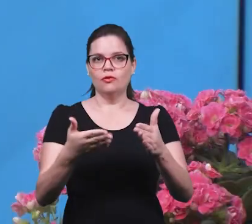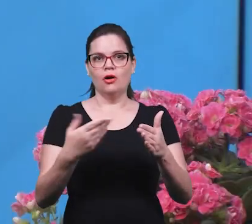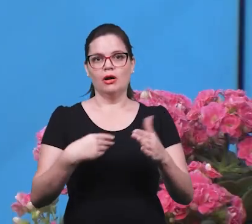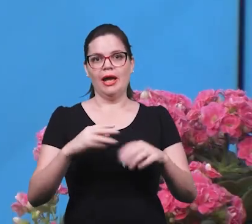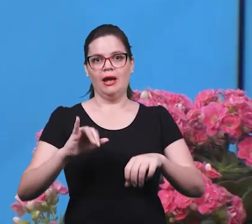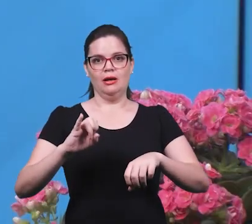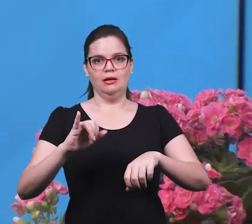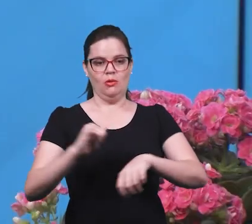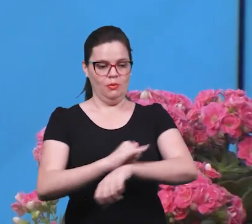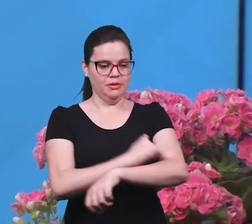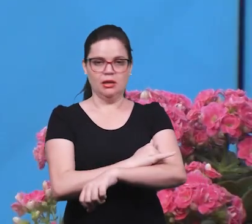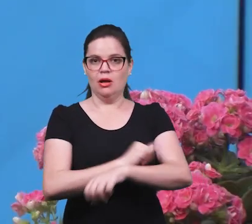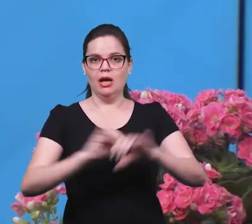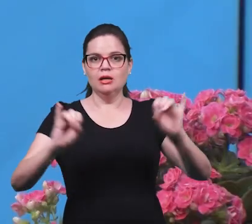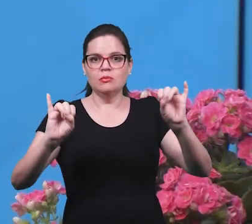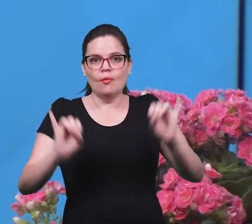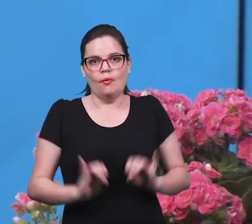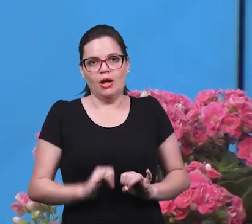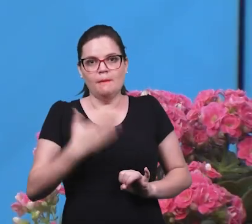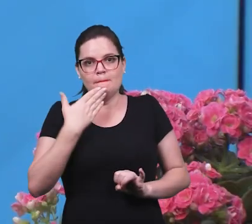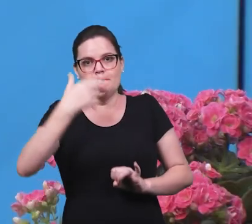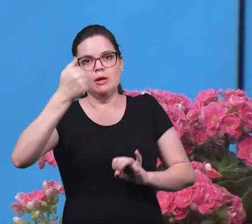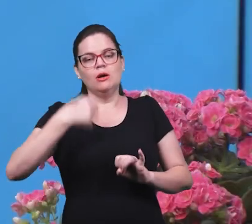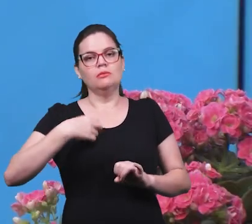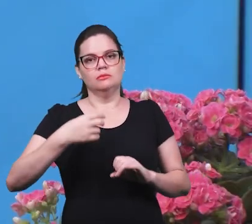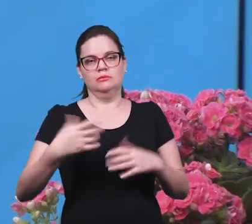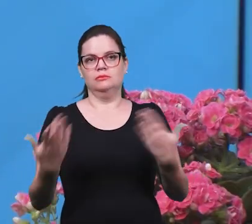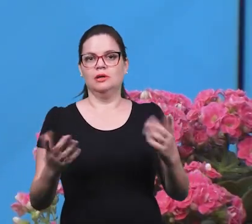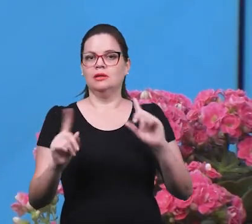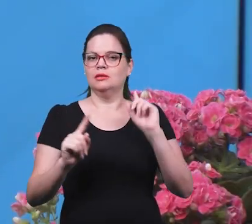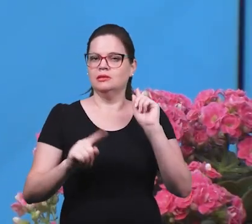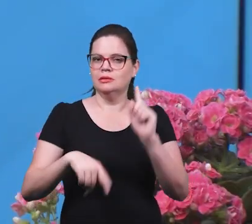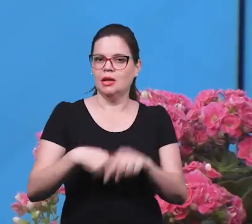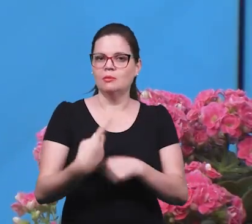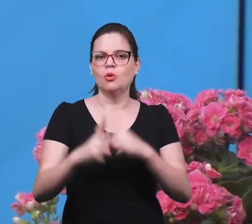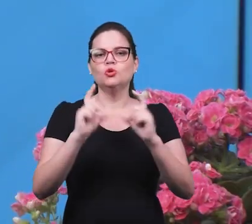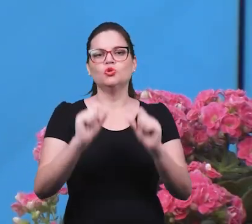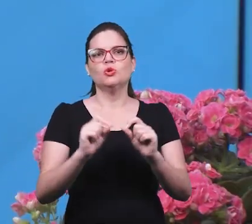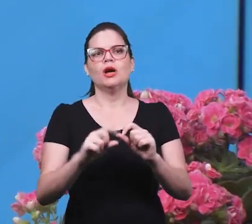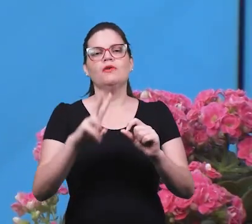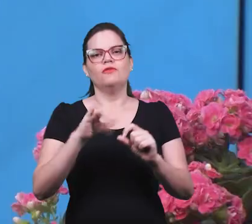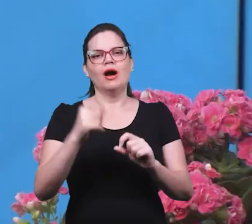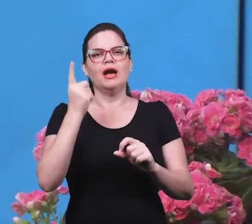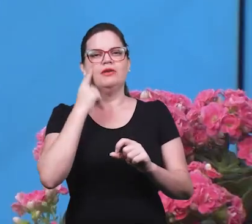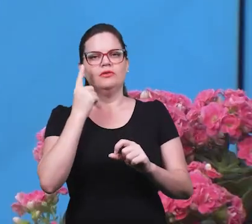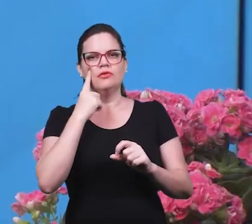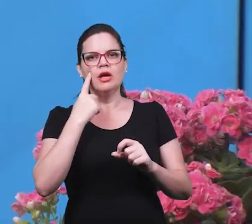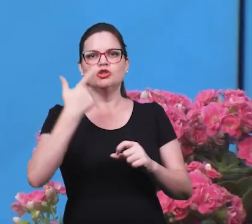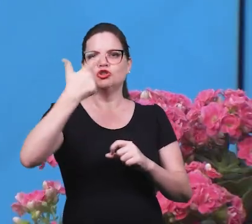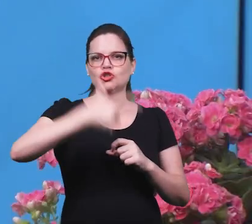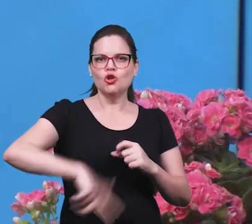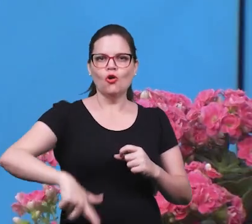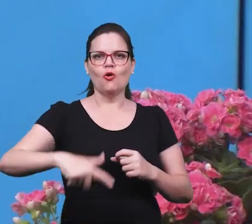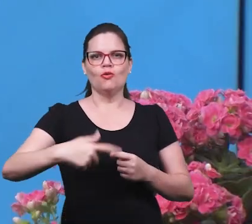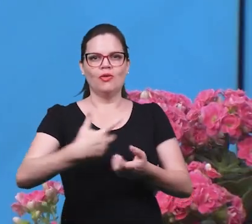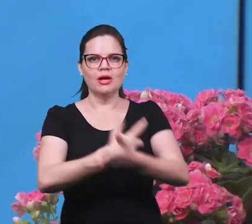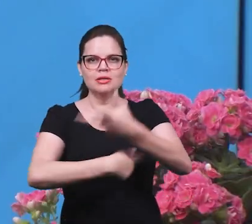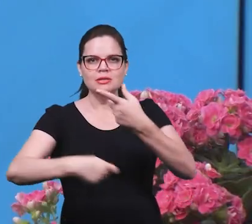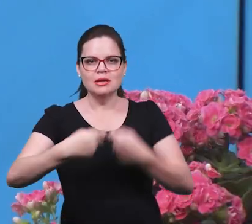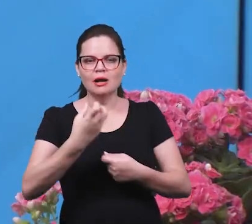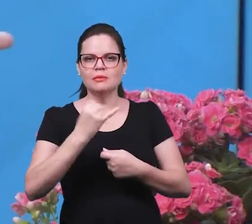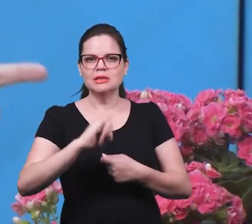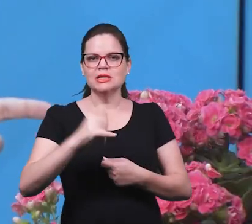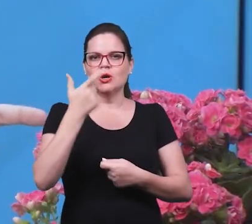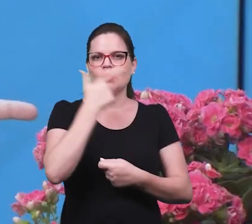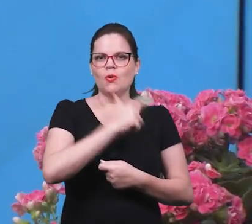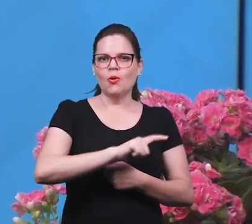tratar a obesidade do paciente. Sim, E depois a gente vai revisar se aquele paciente vai conseguir se livrar